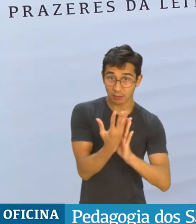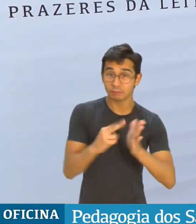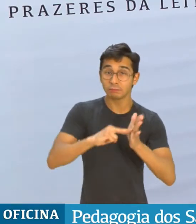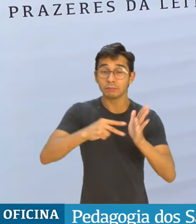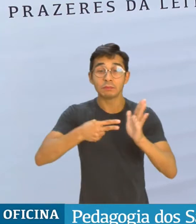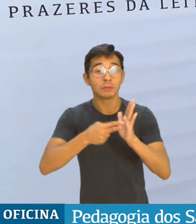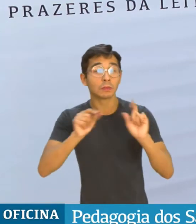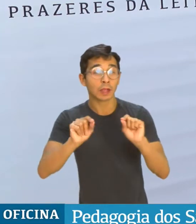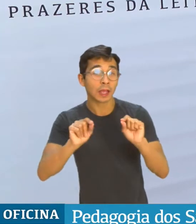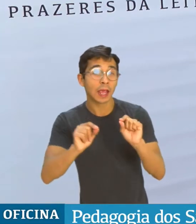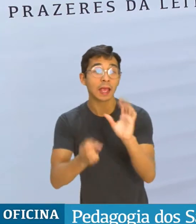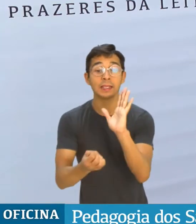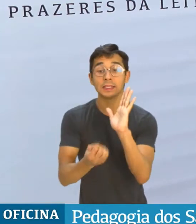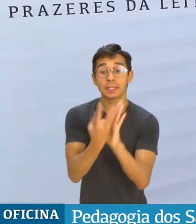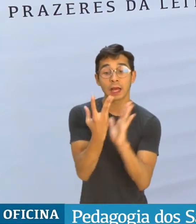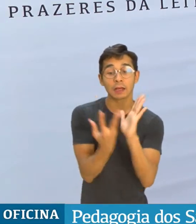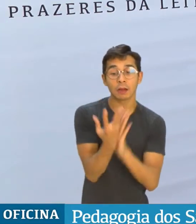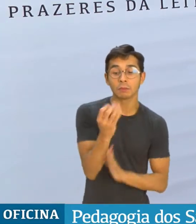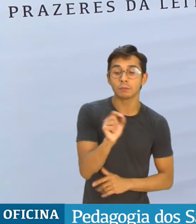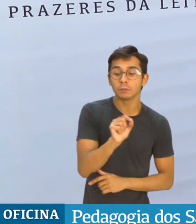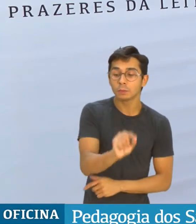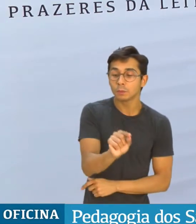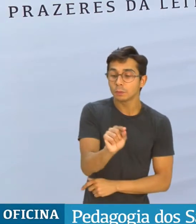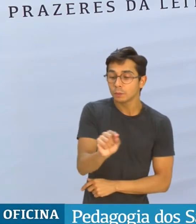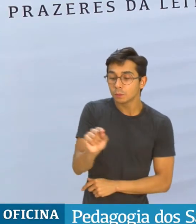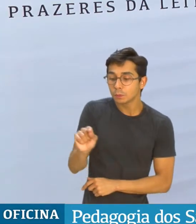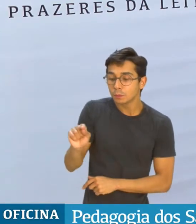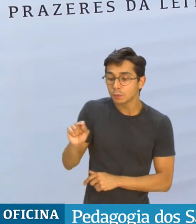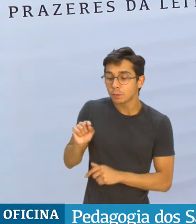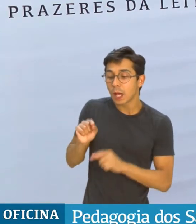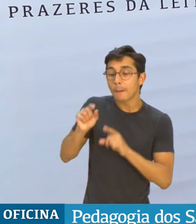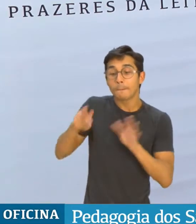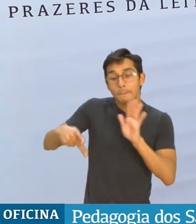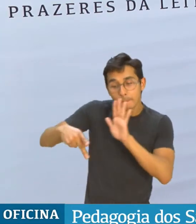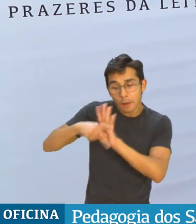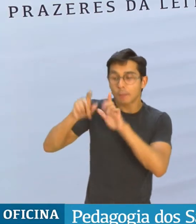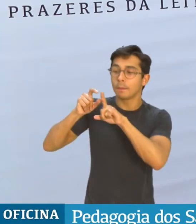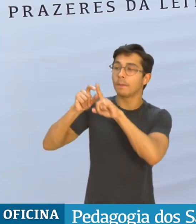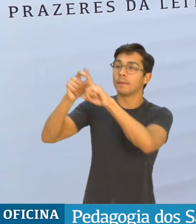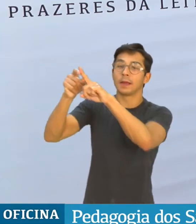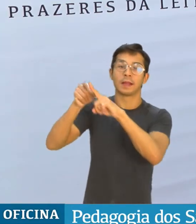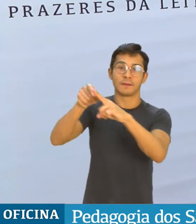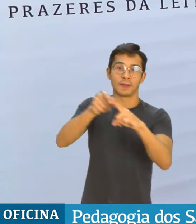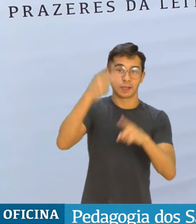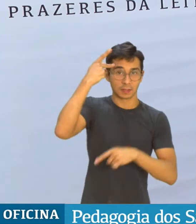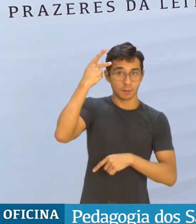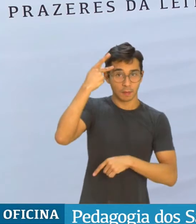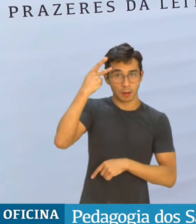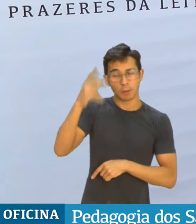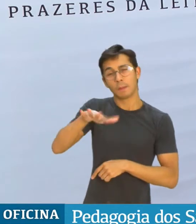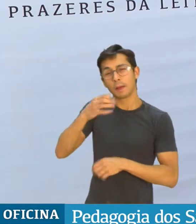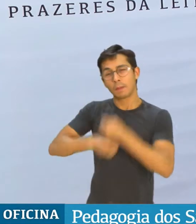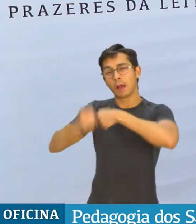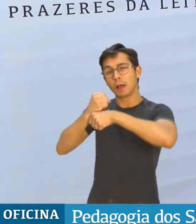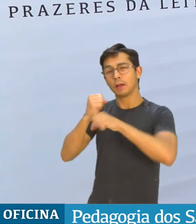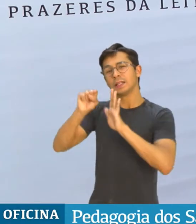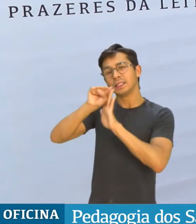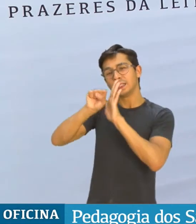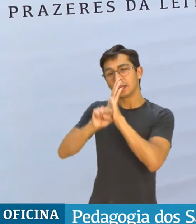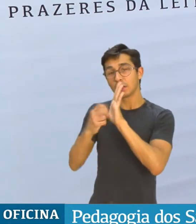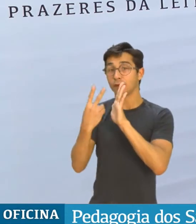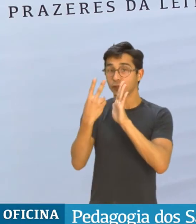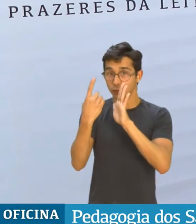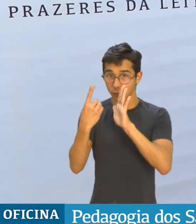recorte desses saraus que surge a partir da periferia de São Paulo, né, no século XXI, a partir do ano